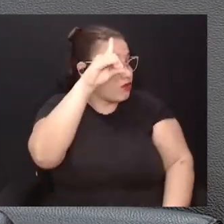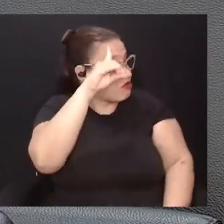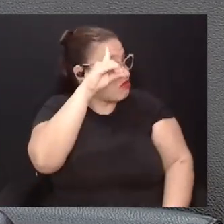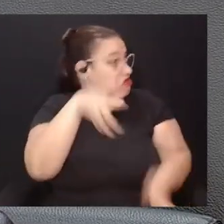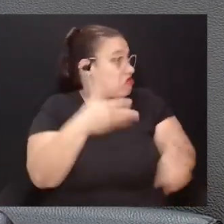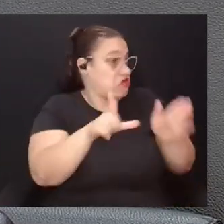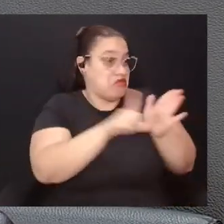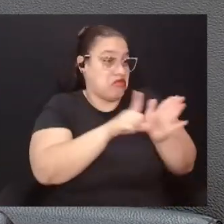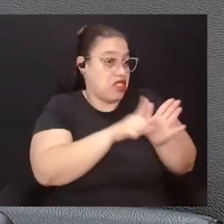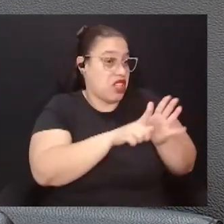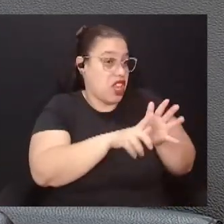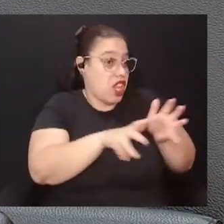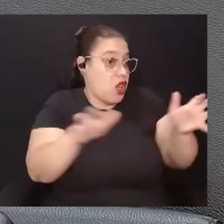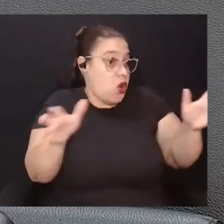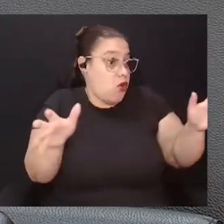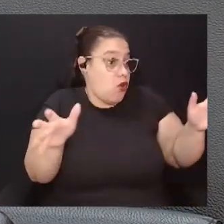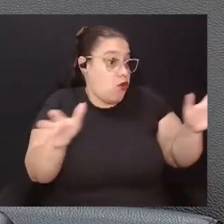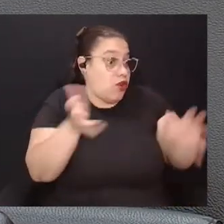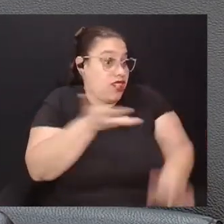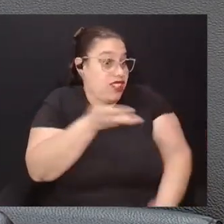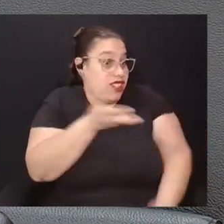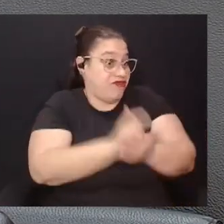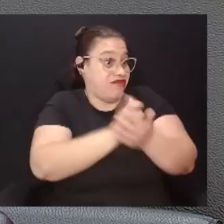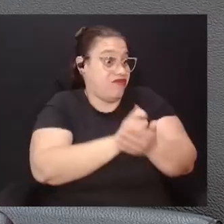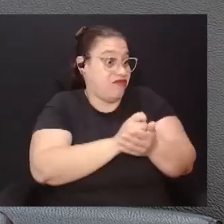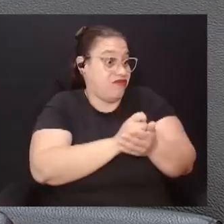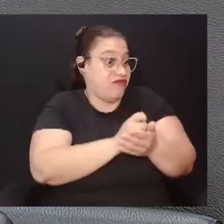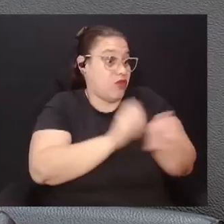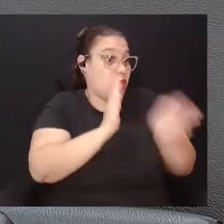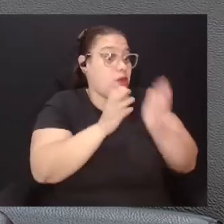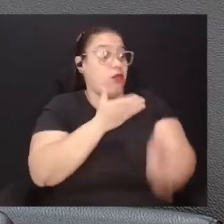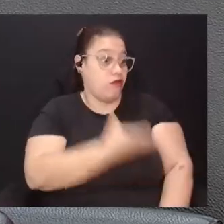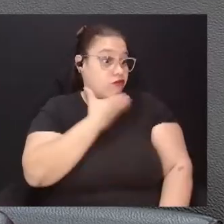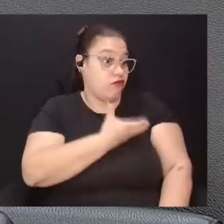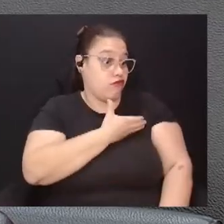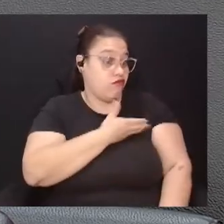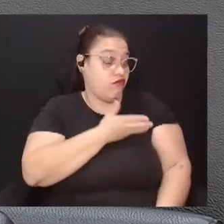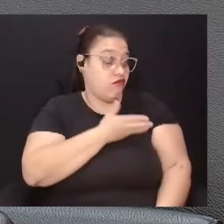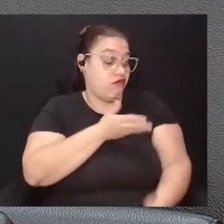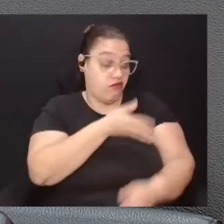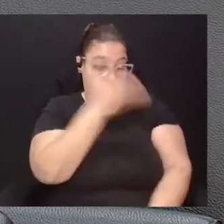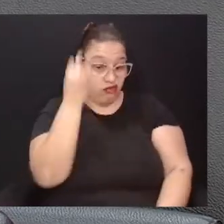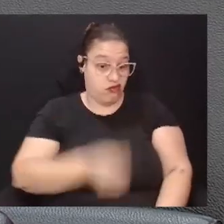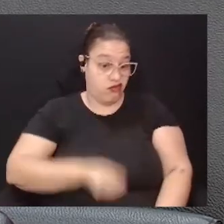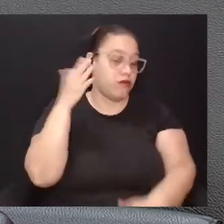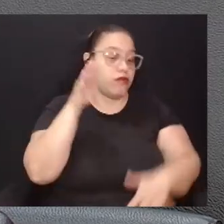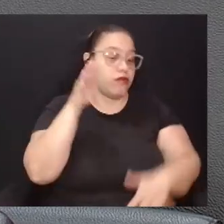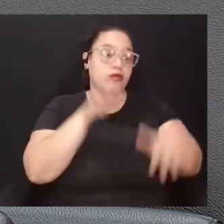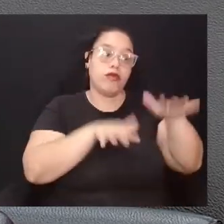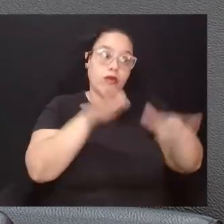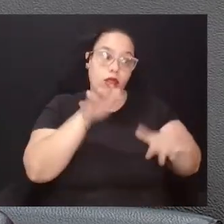data que muitas vezes o comércio já está muito aquecido, muito acelerado por conta das compras de Natal. Então, acaba passando um pouco batido, né? Quem